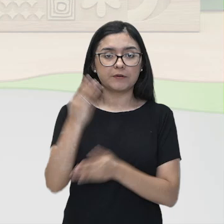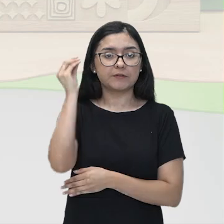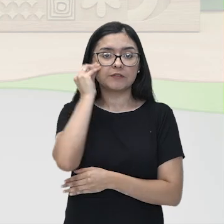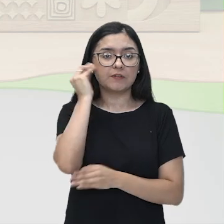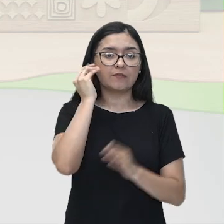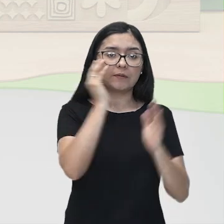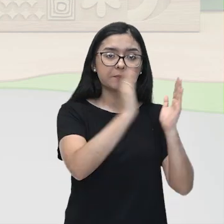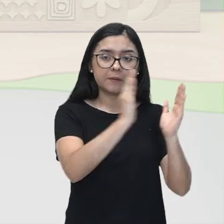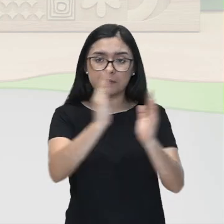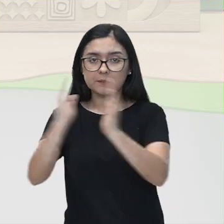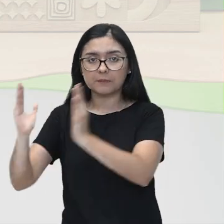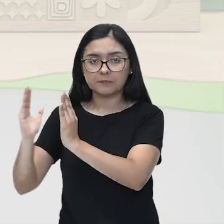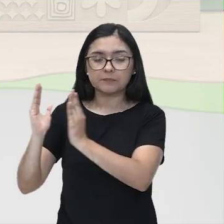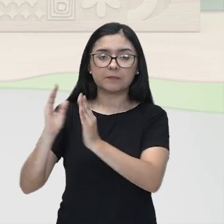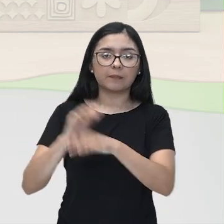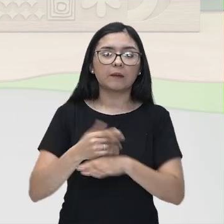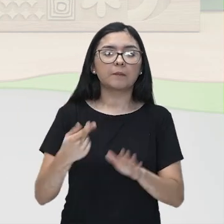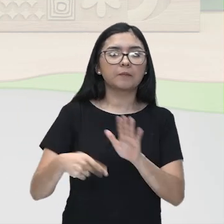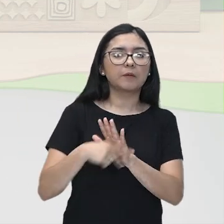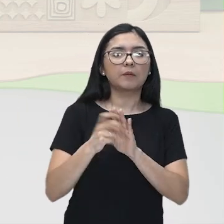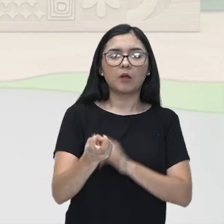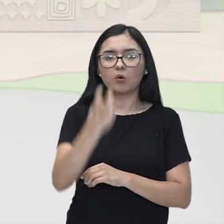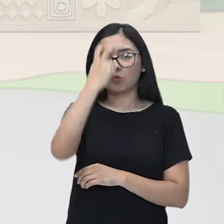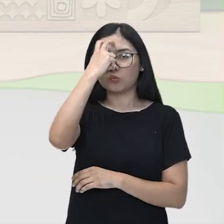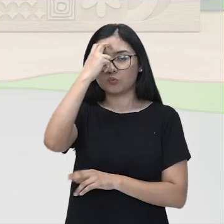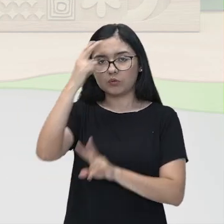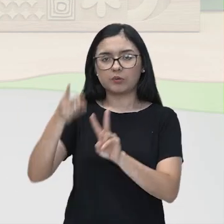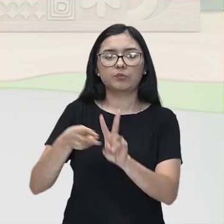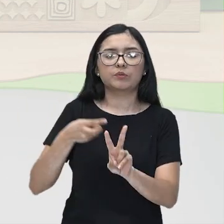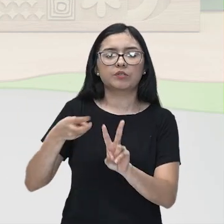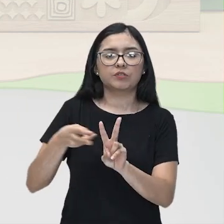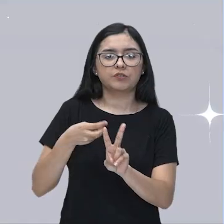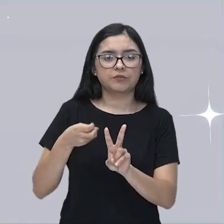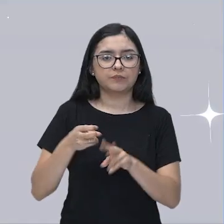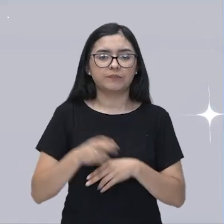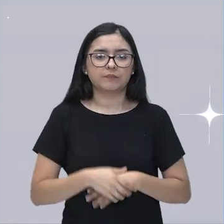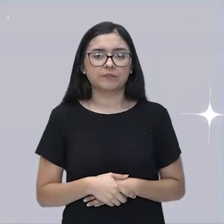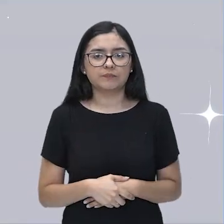estações do ano pela cultura tupi-guarani.